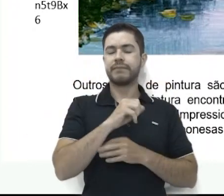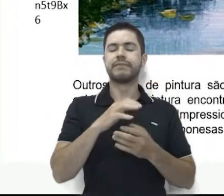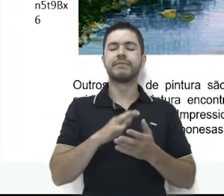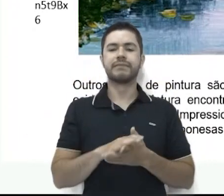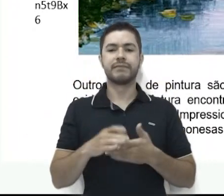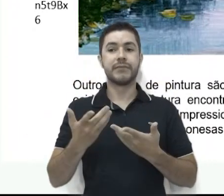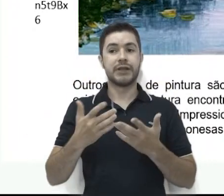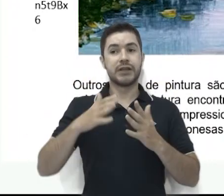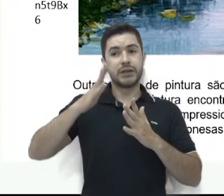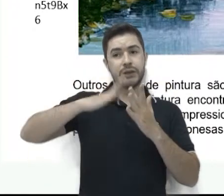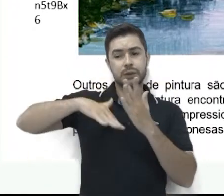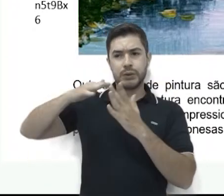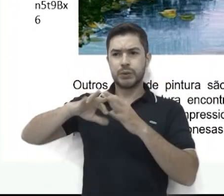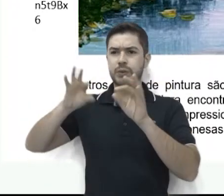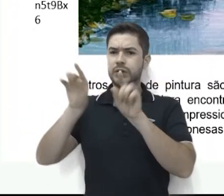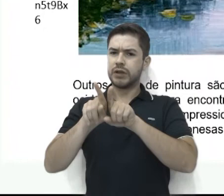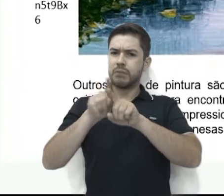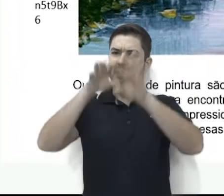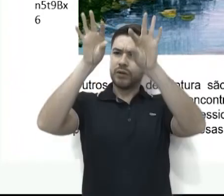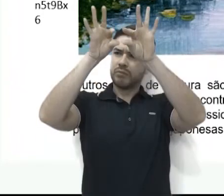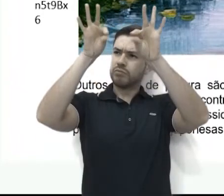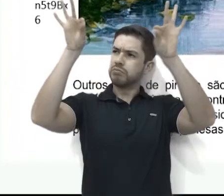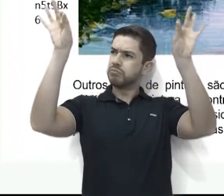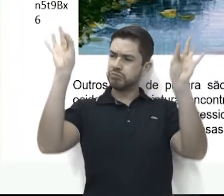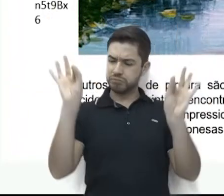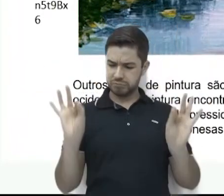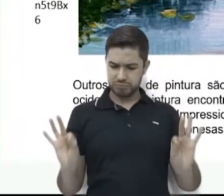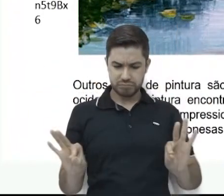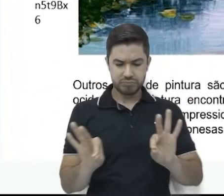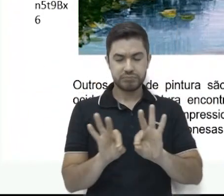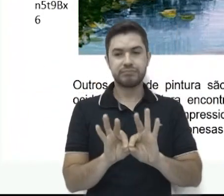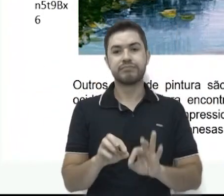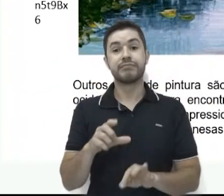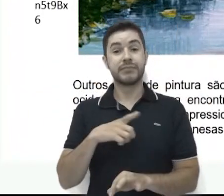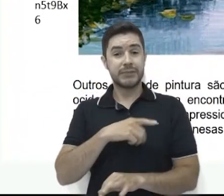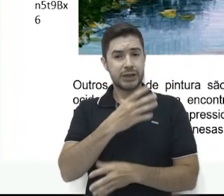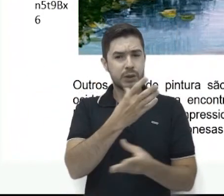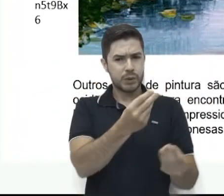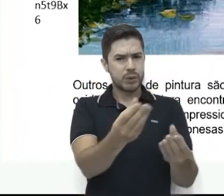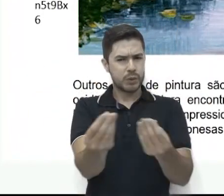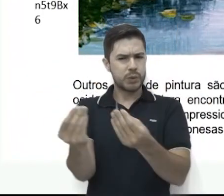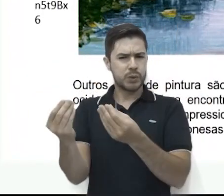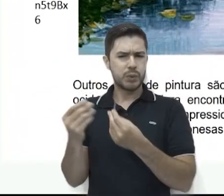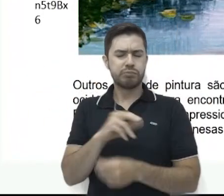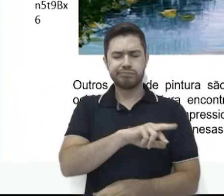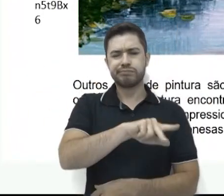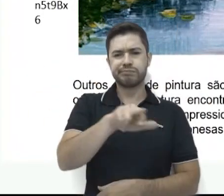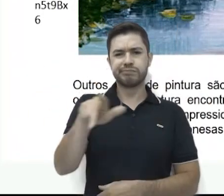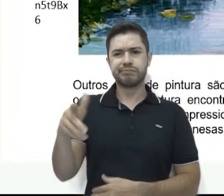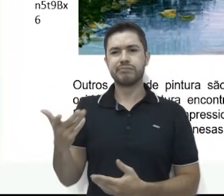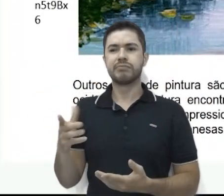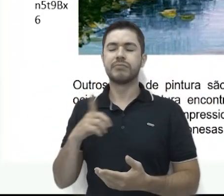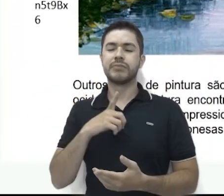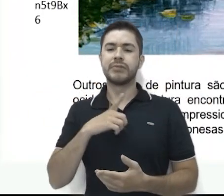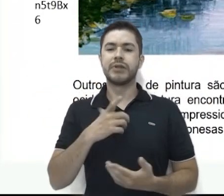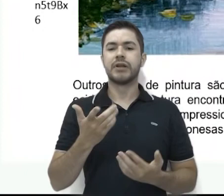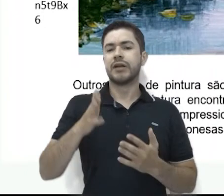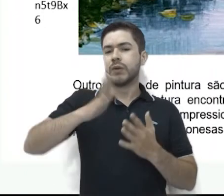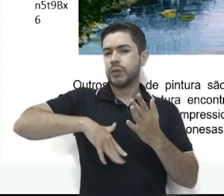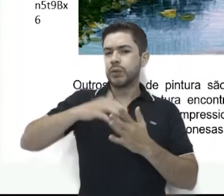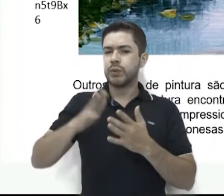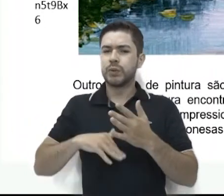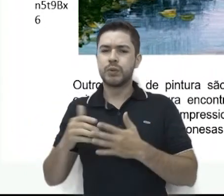de esculturas e molduras. Mas também nós temos outros tipos de pinturas, que são a fresco,